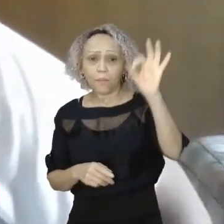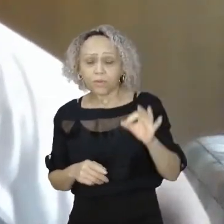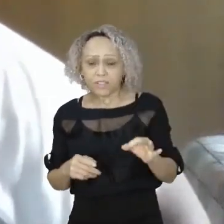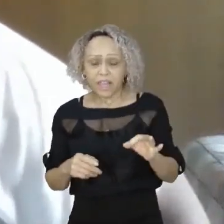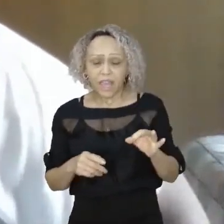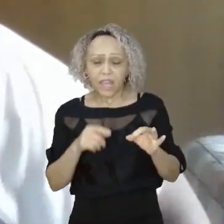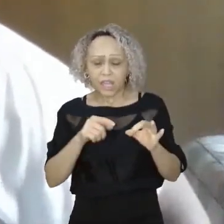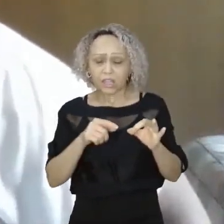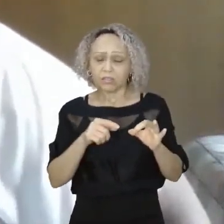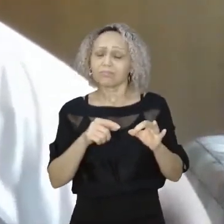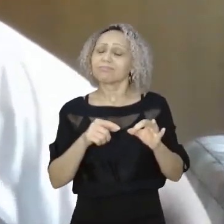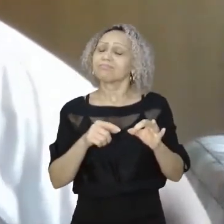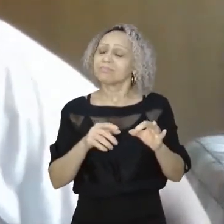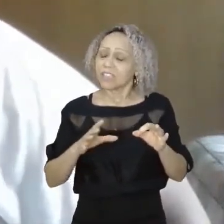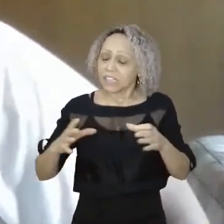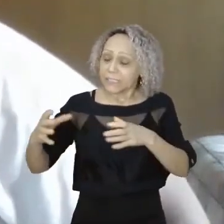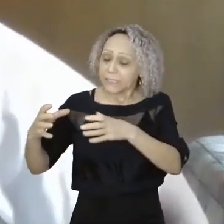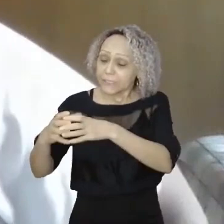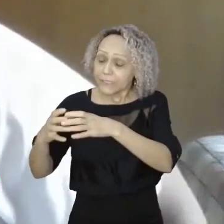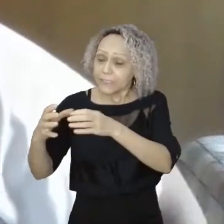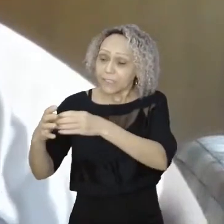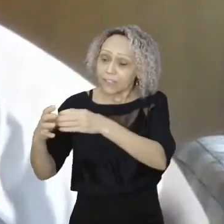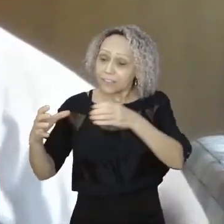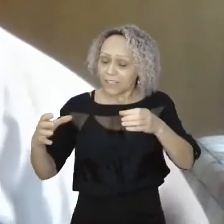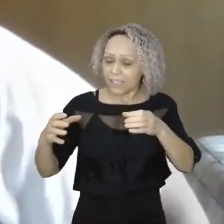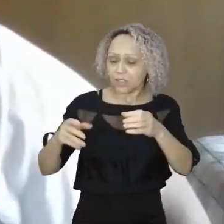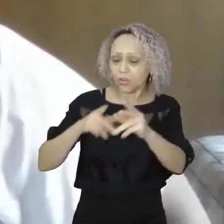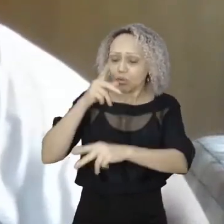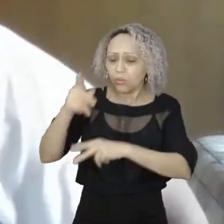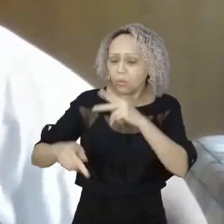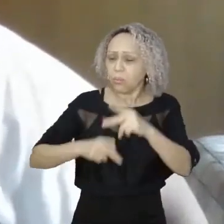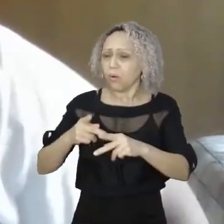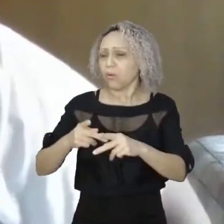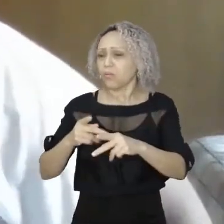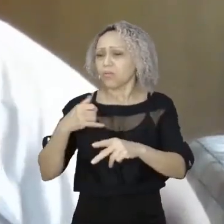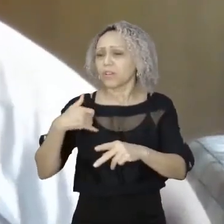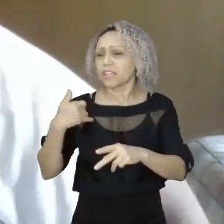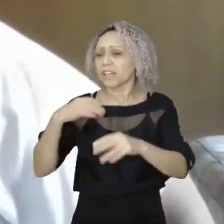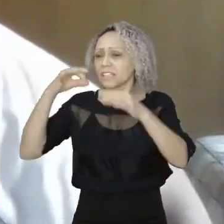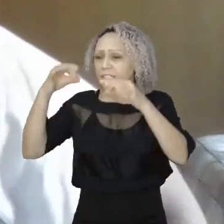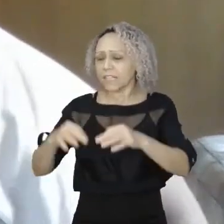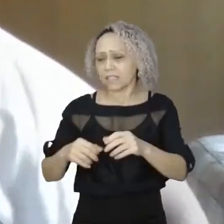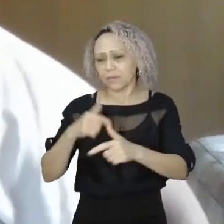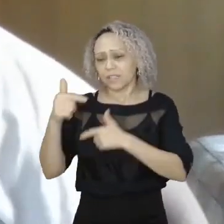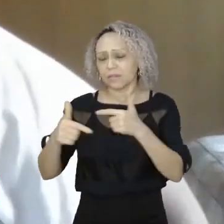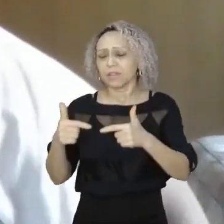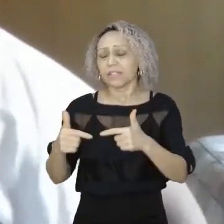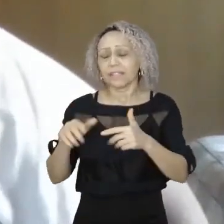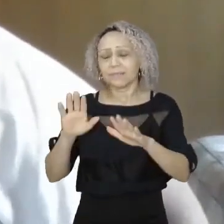em idade de trabalhar, os negros ocupam apenas